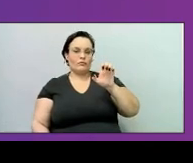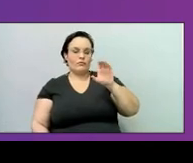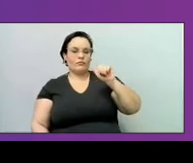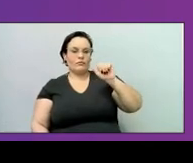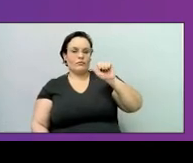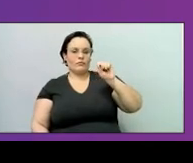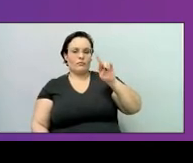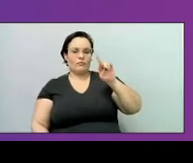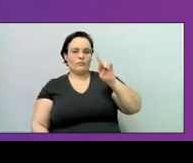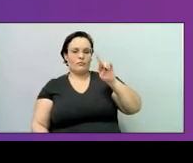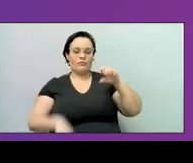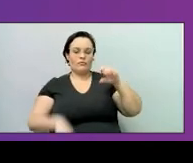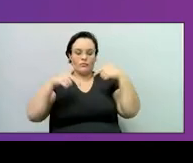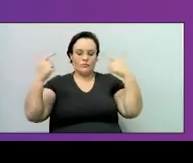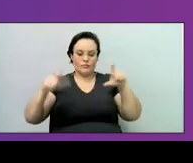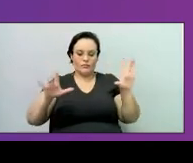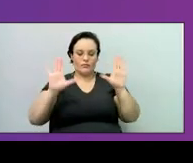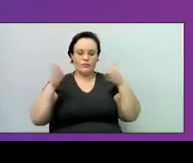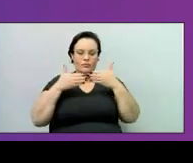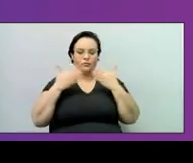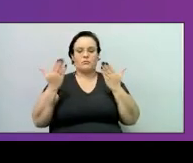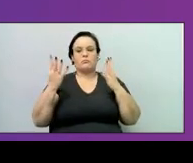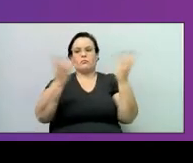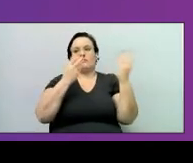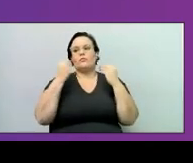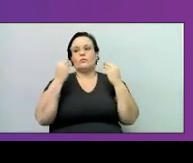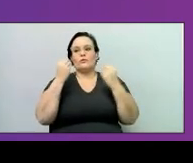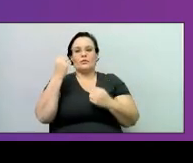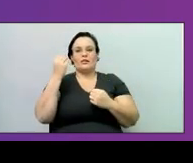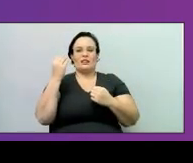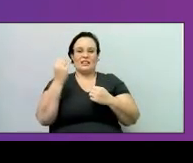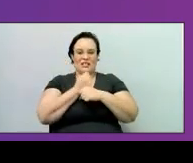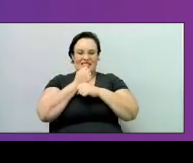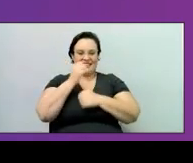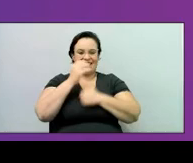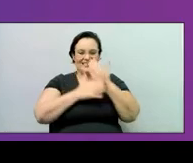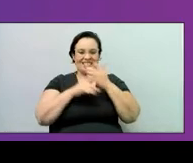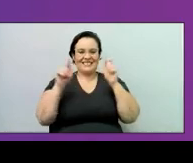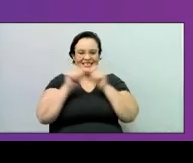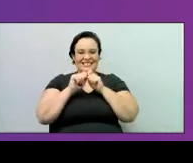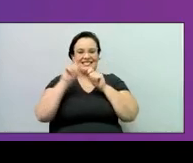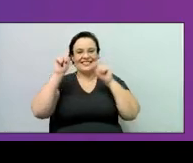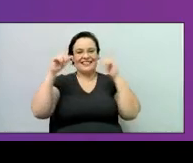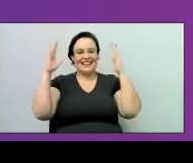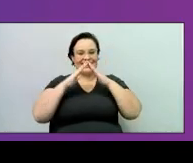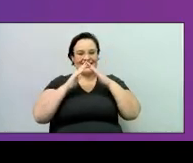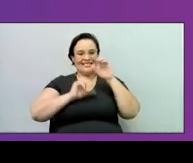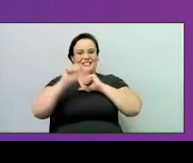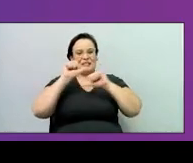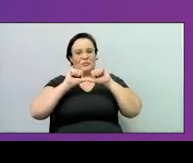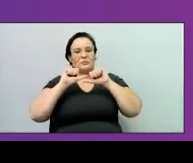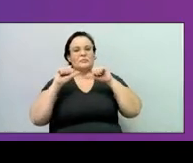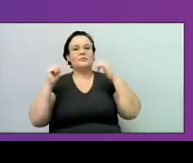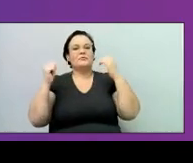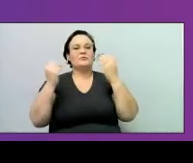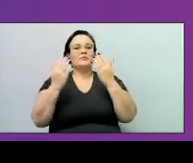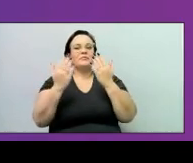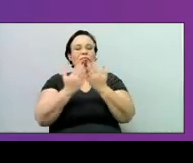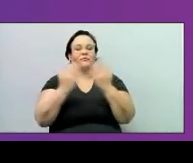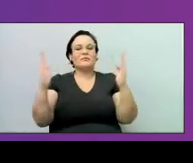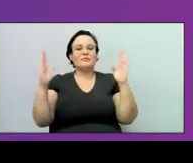remotamente muita gente construiu transformou suas águas suas casas em Campo de escura e eu tenho dito que cada